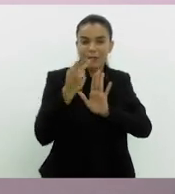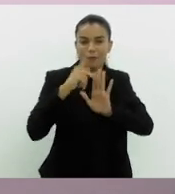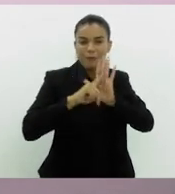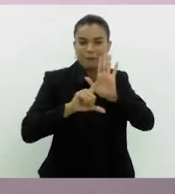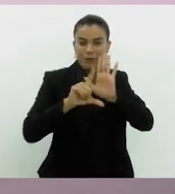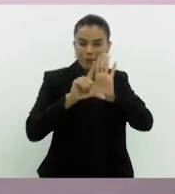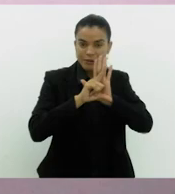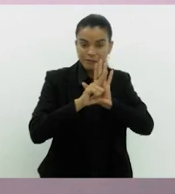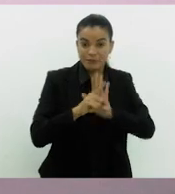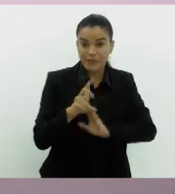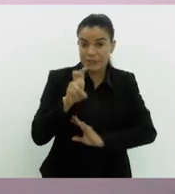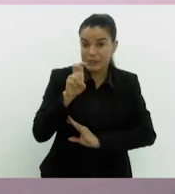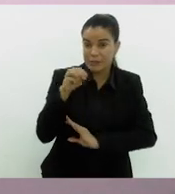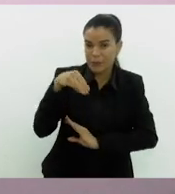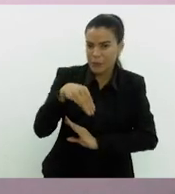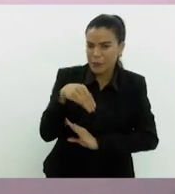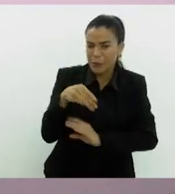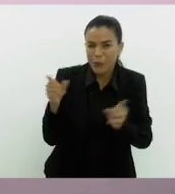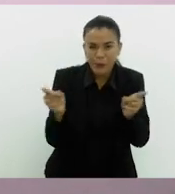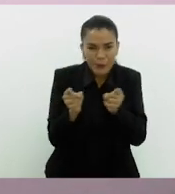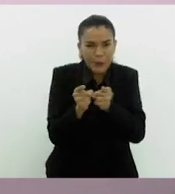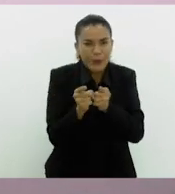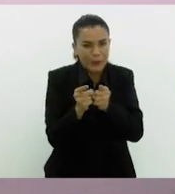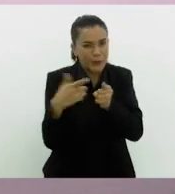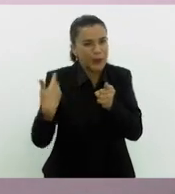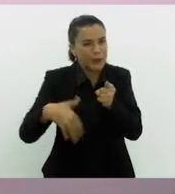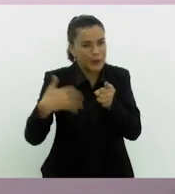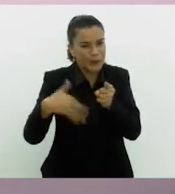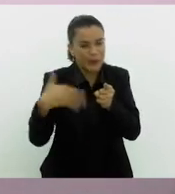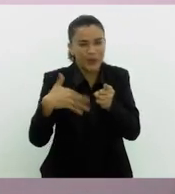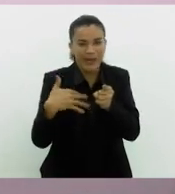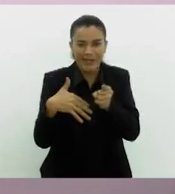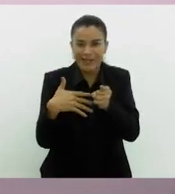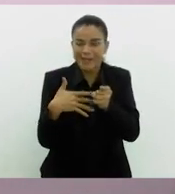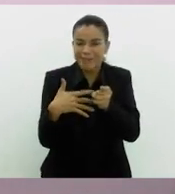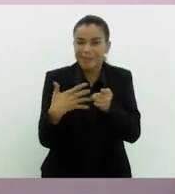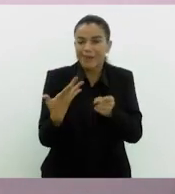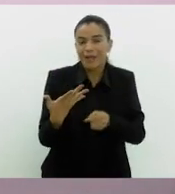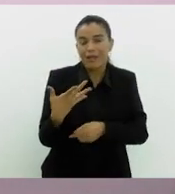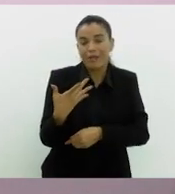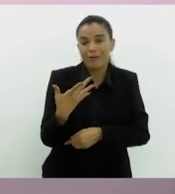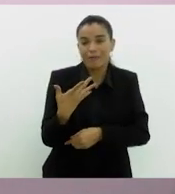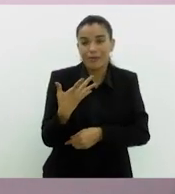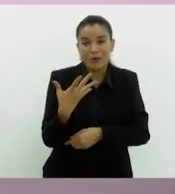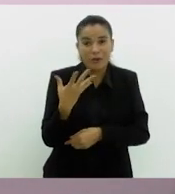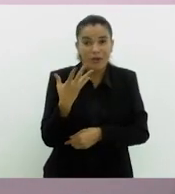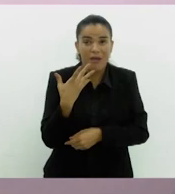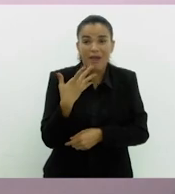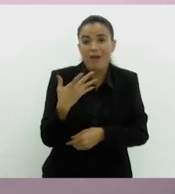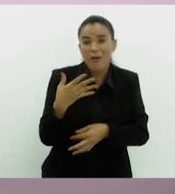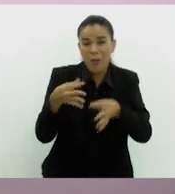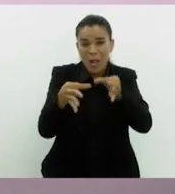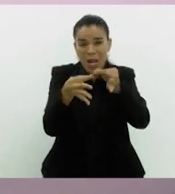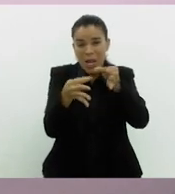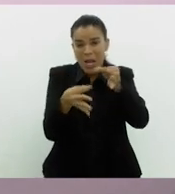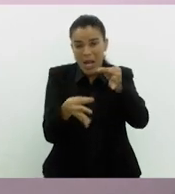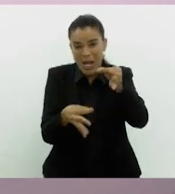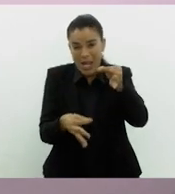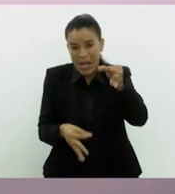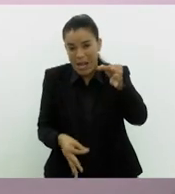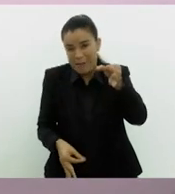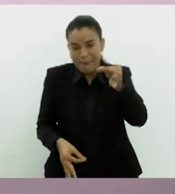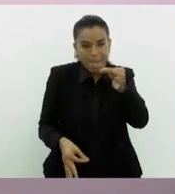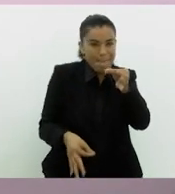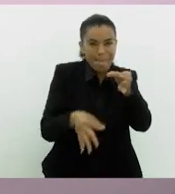Em 5 minutos é também bem pouco que se pode falar, então eu queria, enfim, eu tinha feito mais,